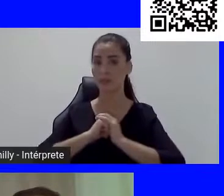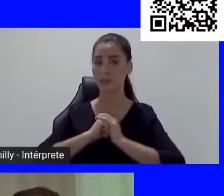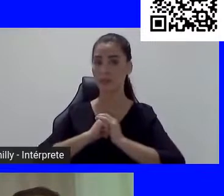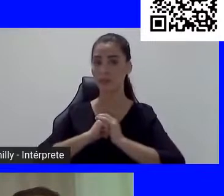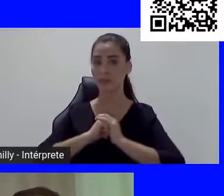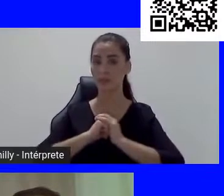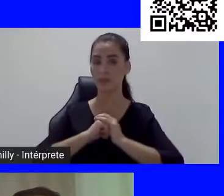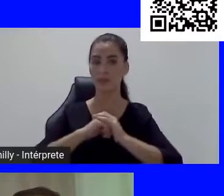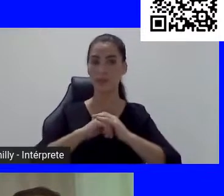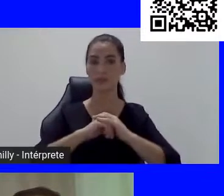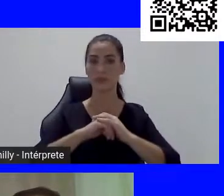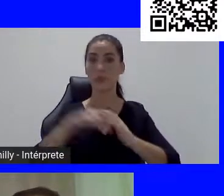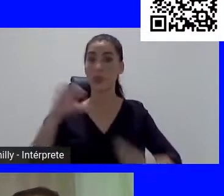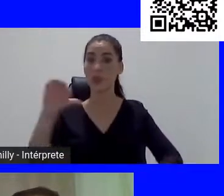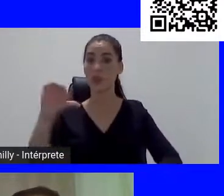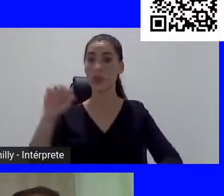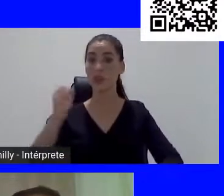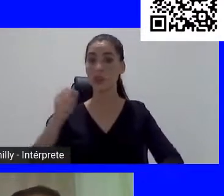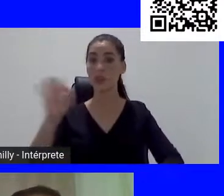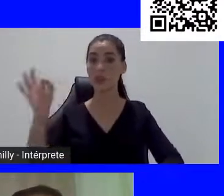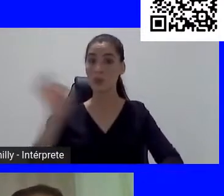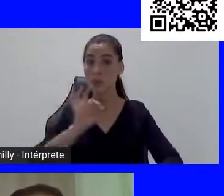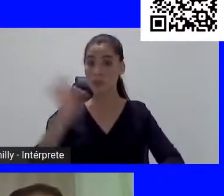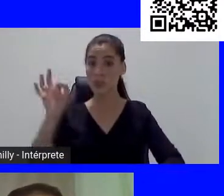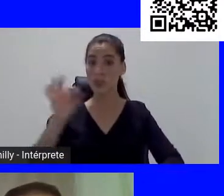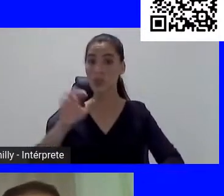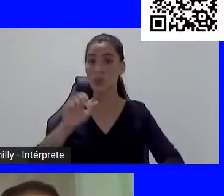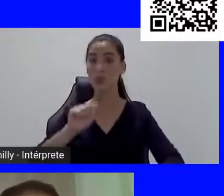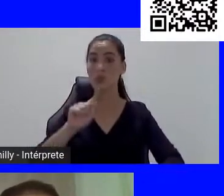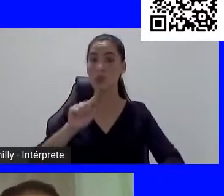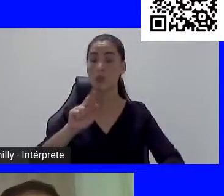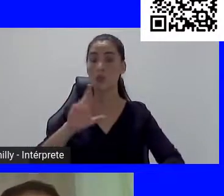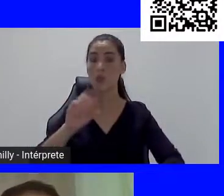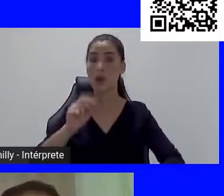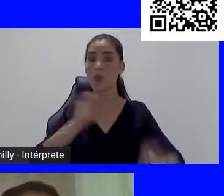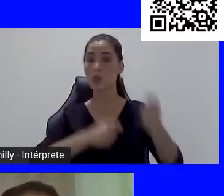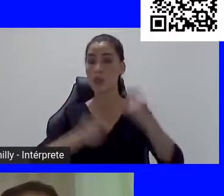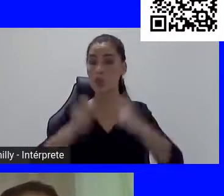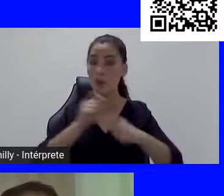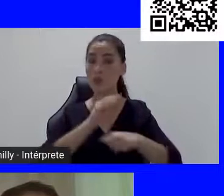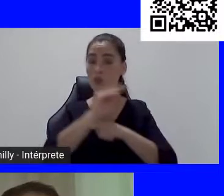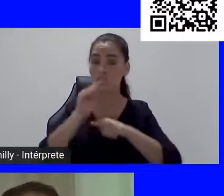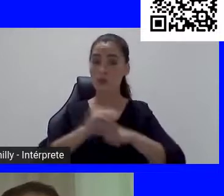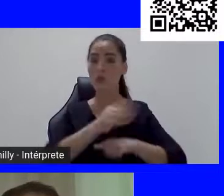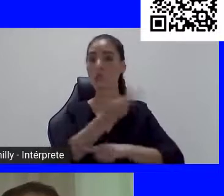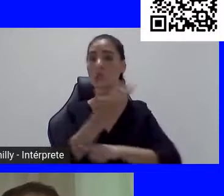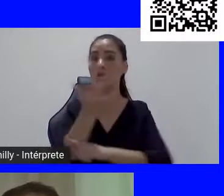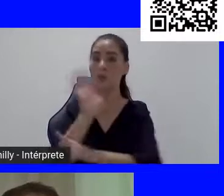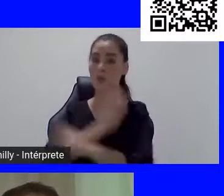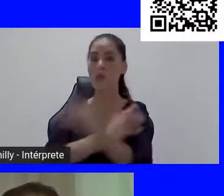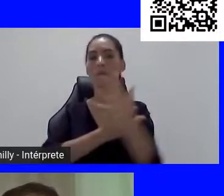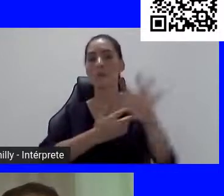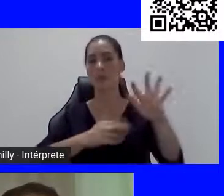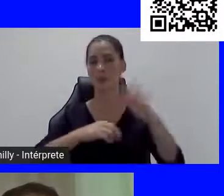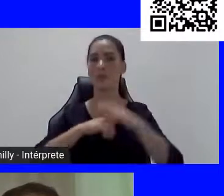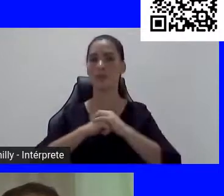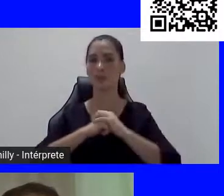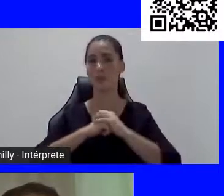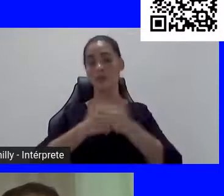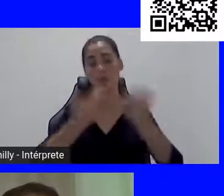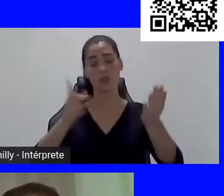cuida do meio ambiente, é fiscalizado, existe uma legislação rigorosa. Então, este é um ponto muito importante. Nós vamos